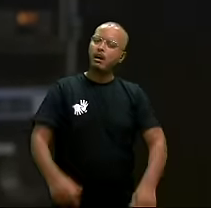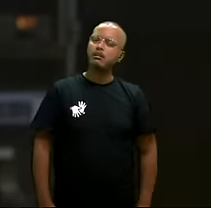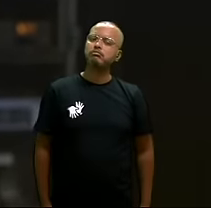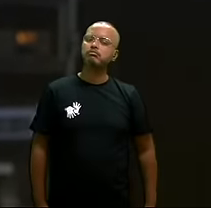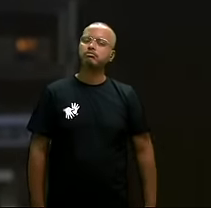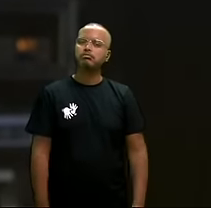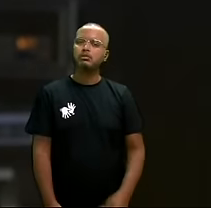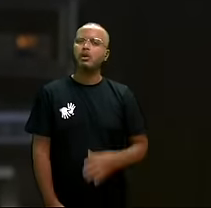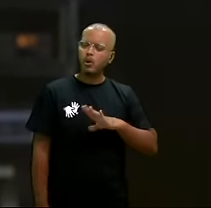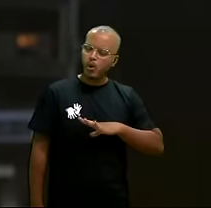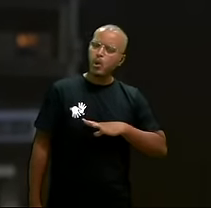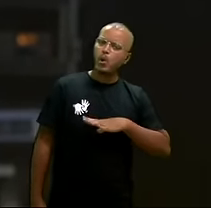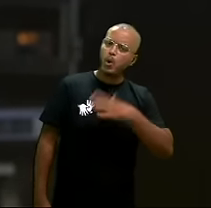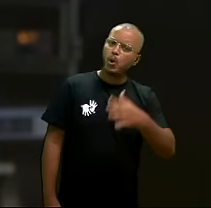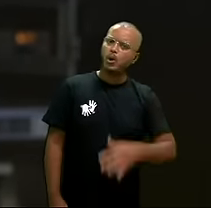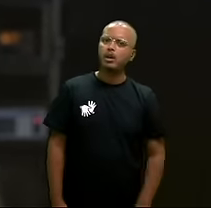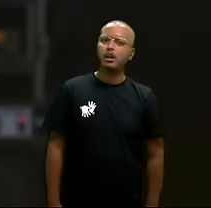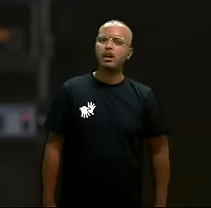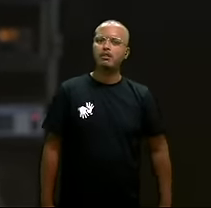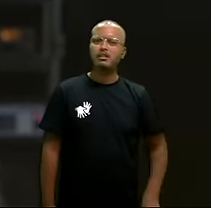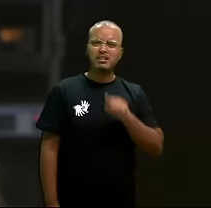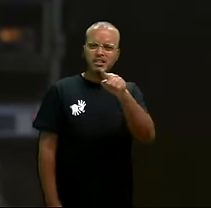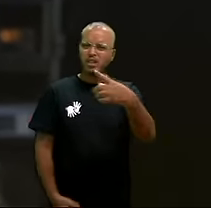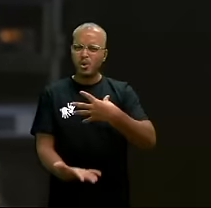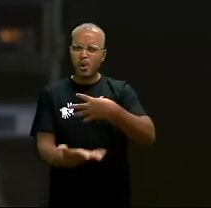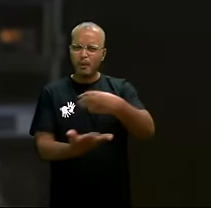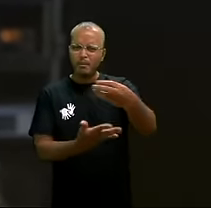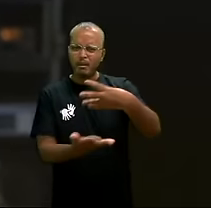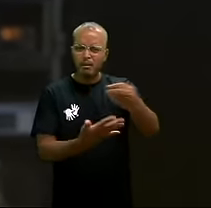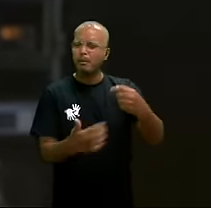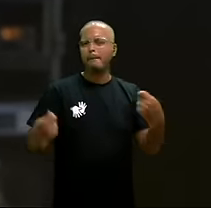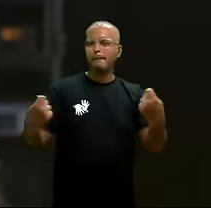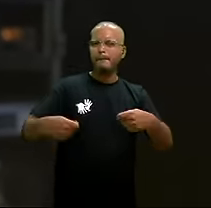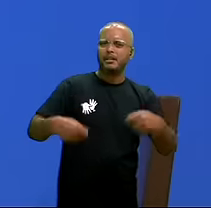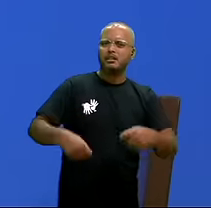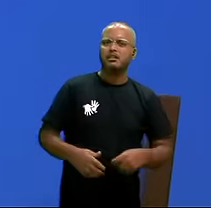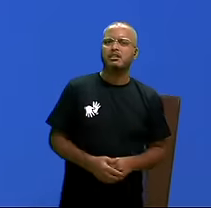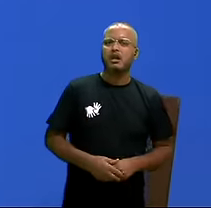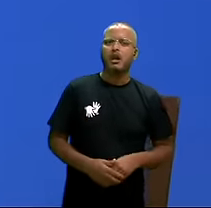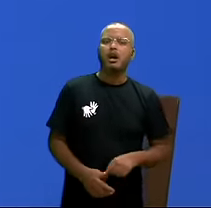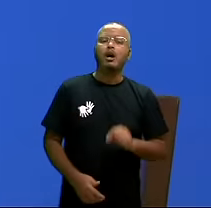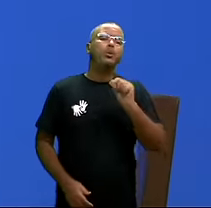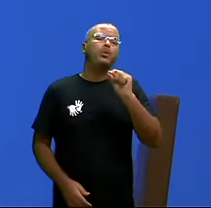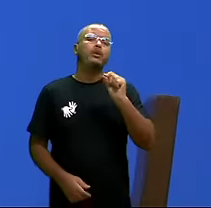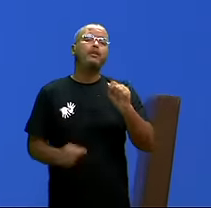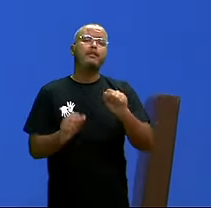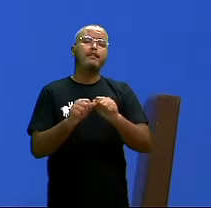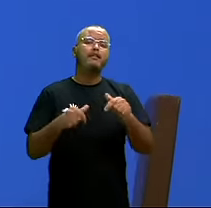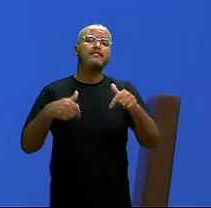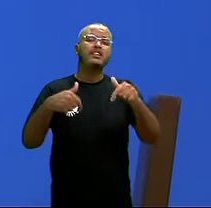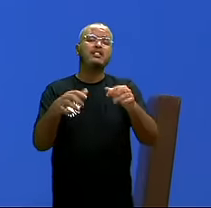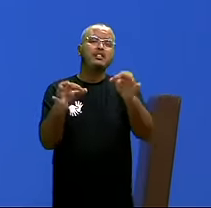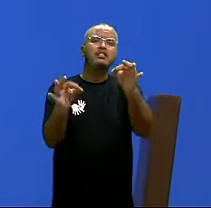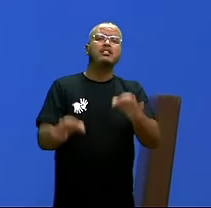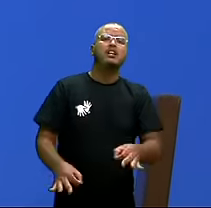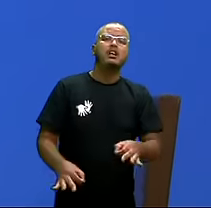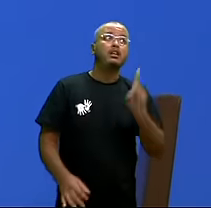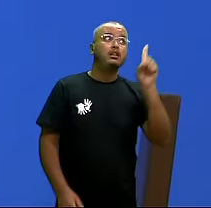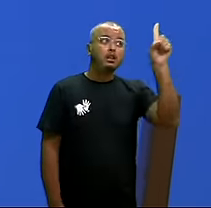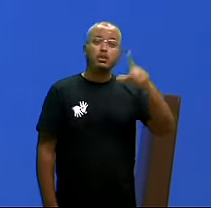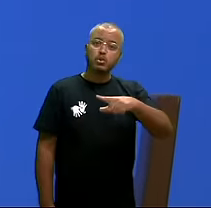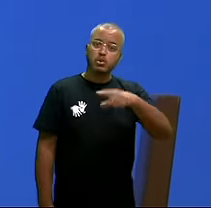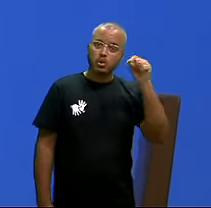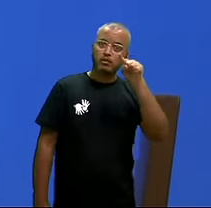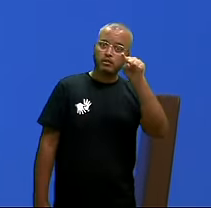você. Deixa para lá. Não tem que imitar ninguém. O que está dando certo? O que dá certo é ser você. O que dá certo é ser a pessoa que Deus te ungiu para